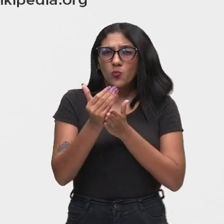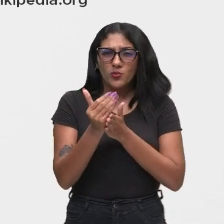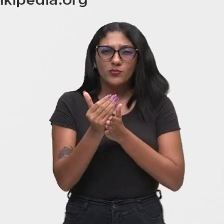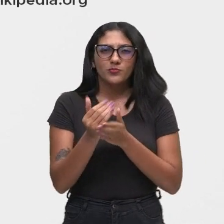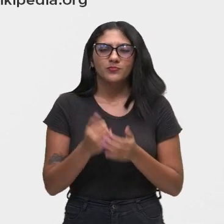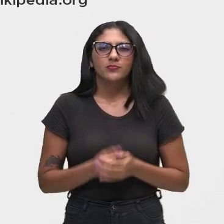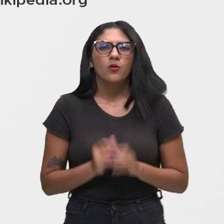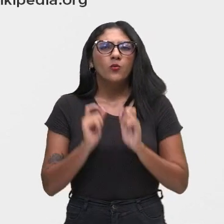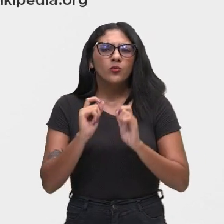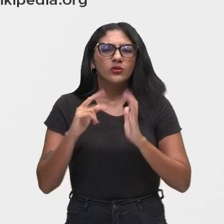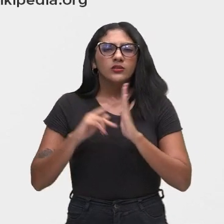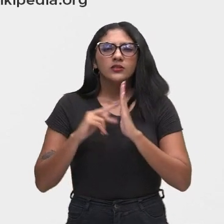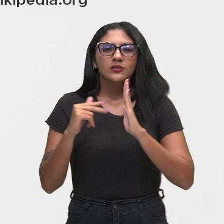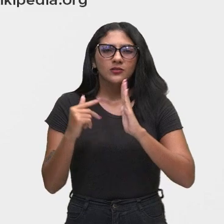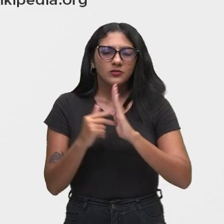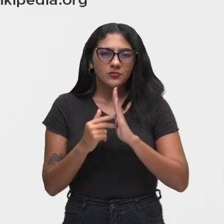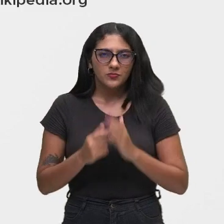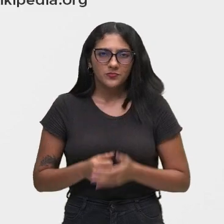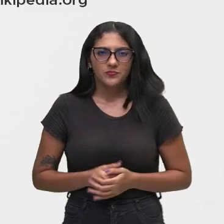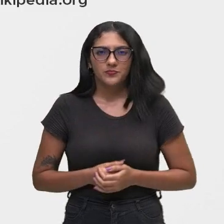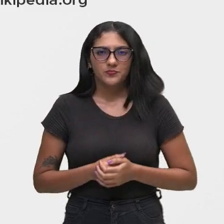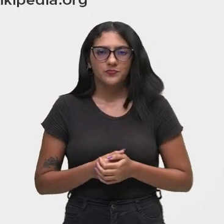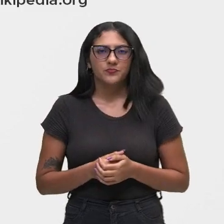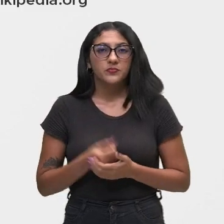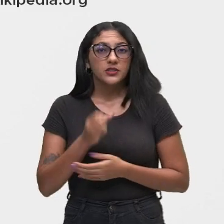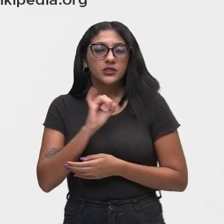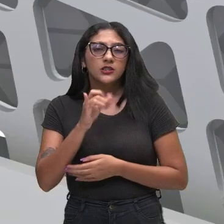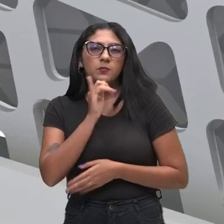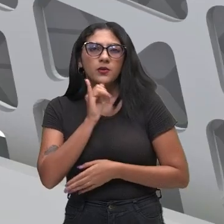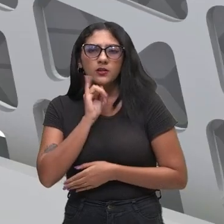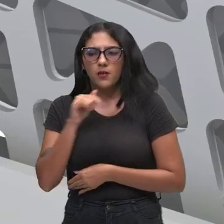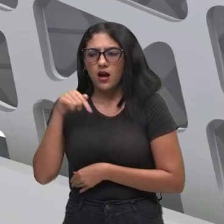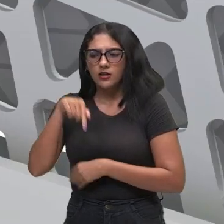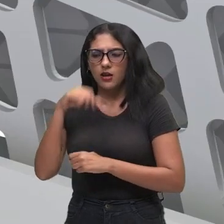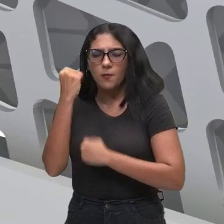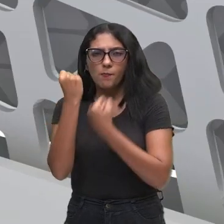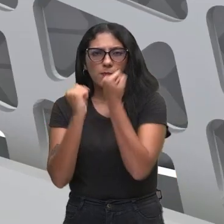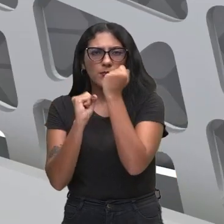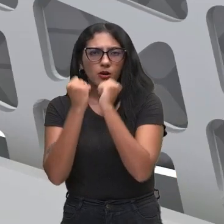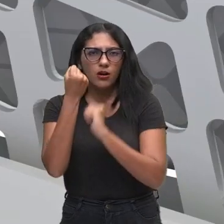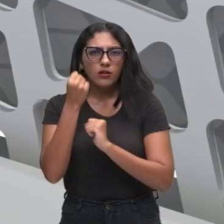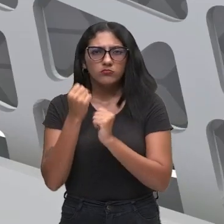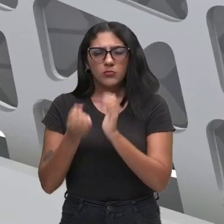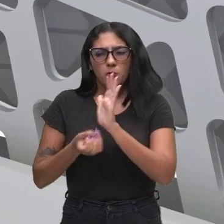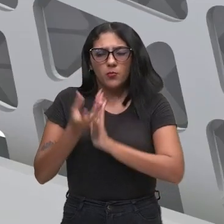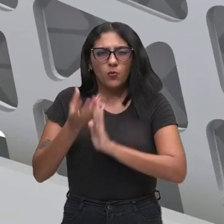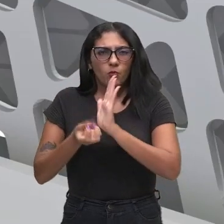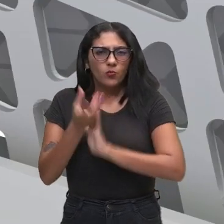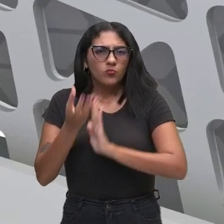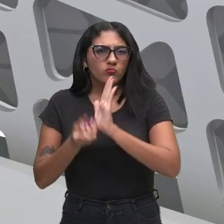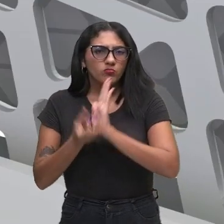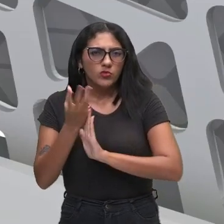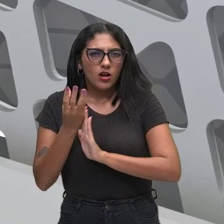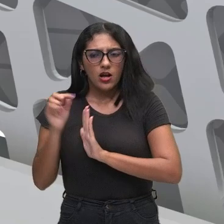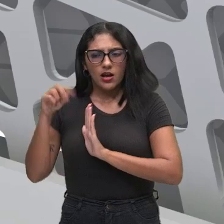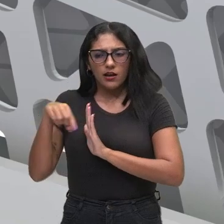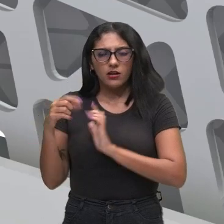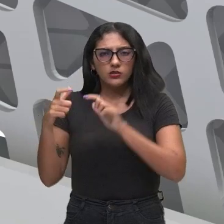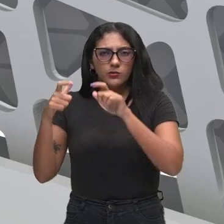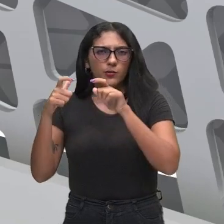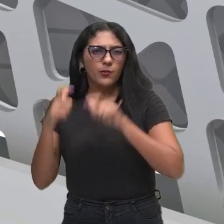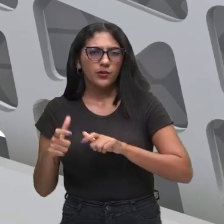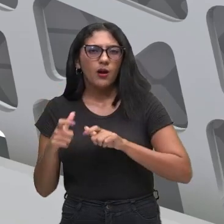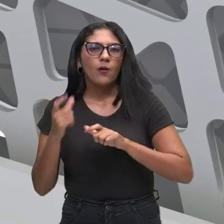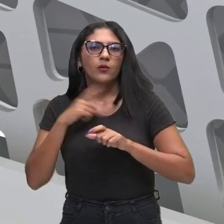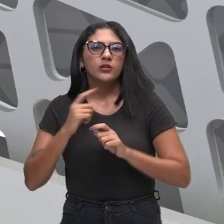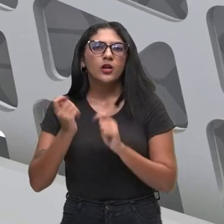são as exportações? É quando toda uma produção de um determinado local, ela